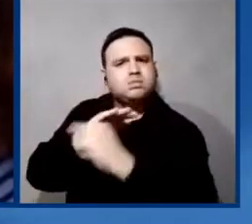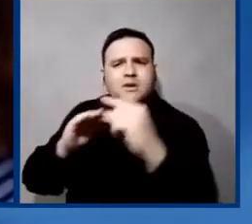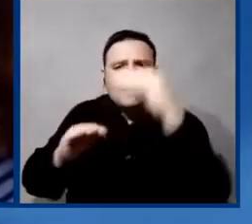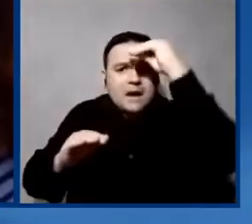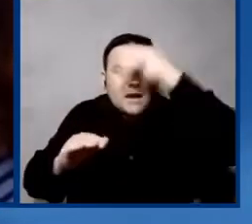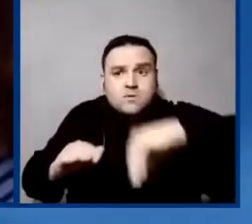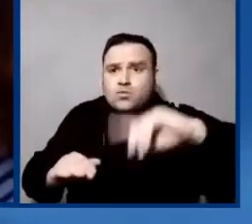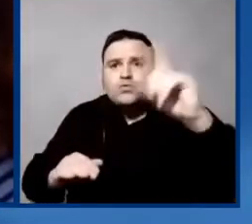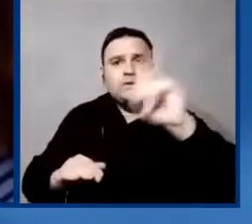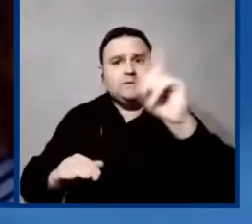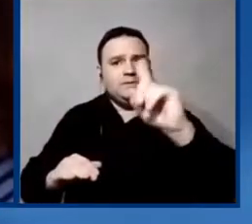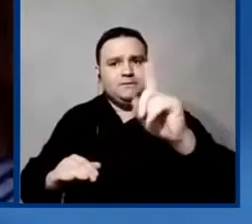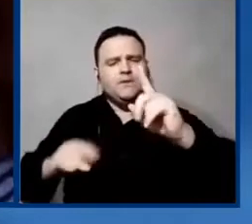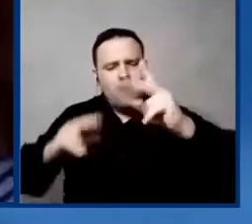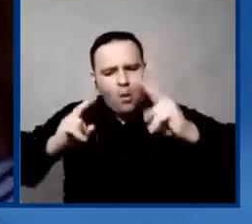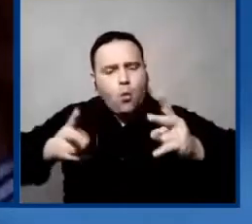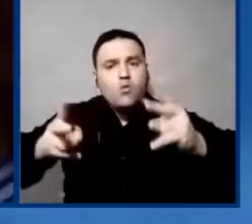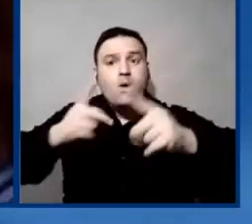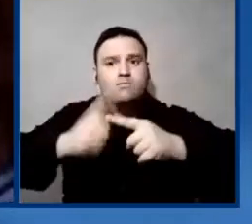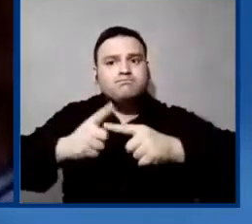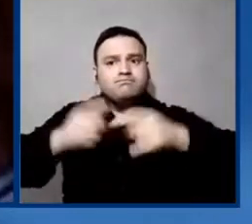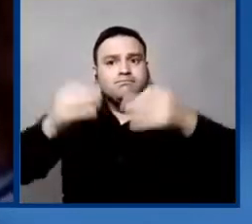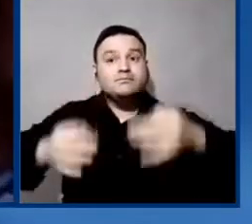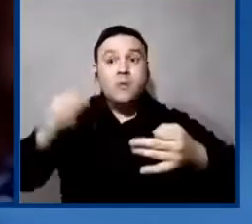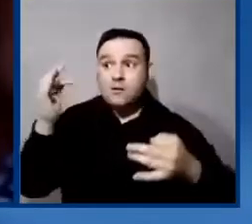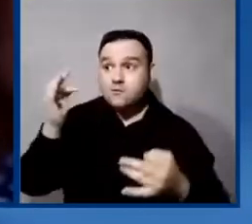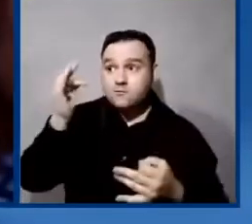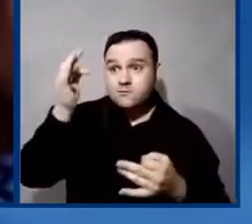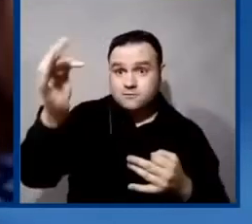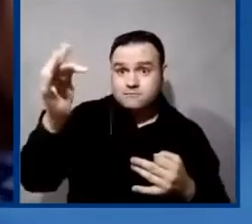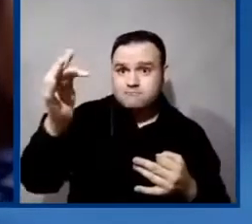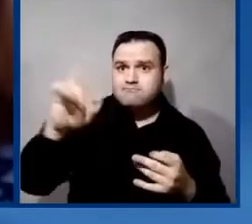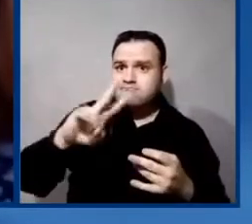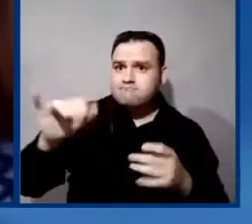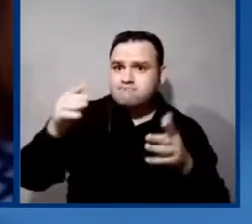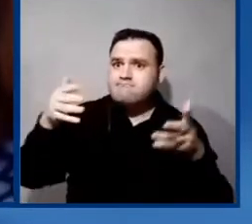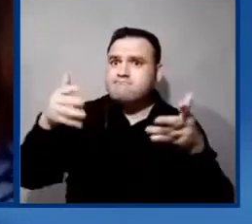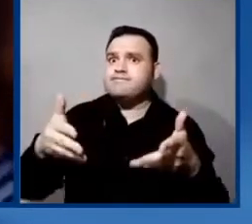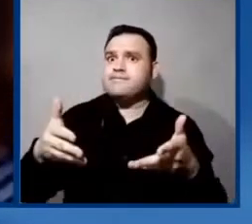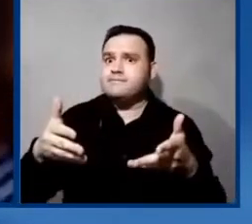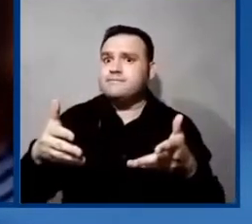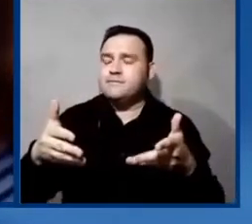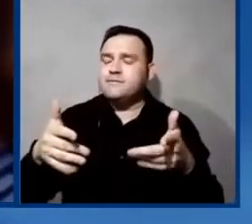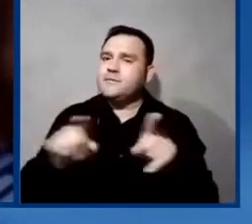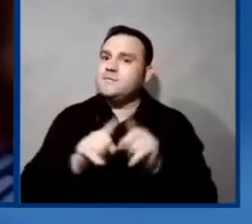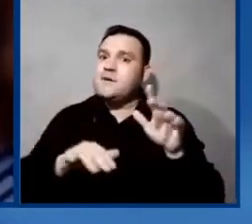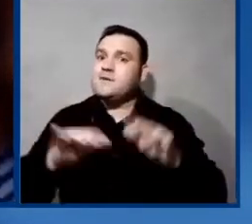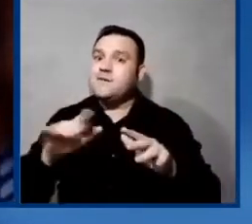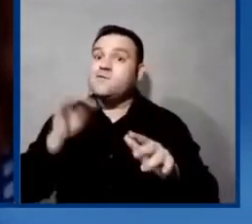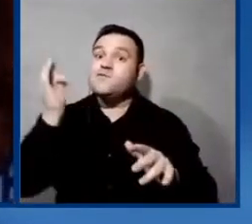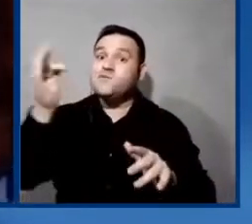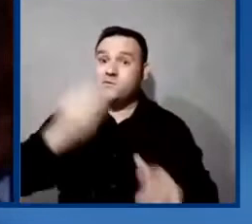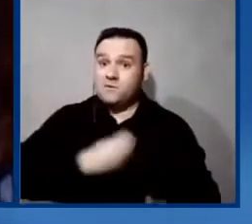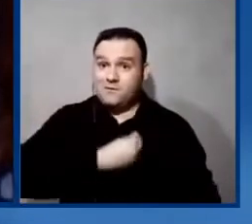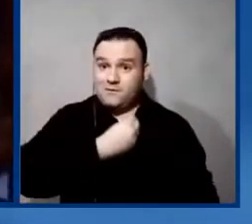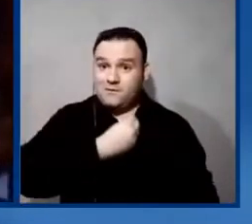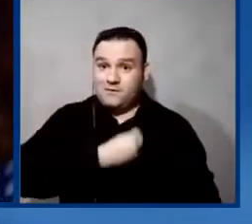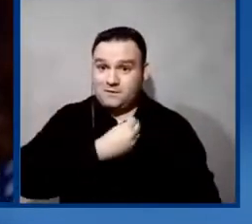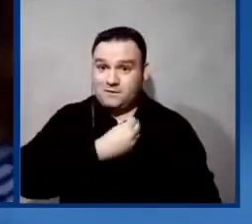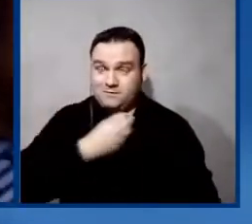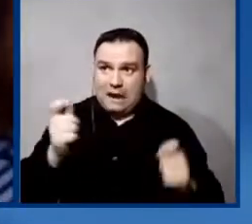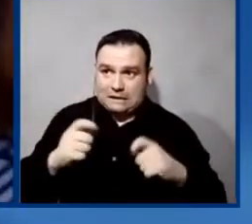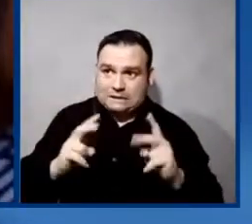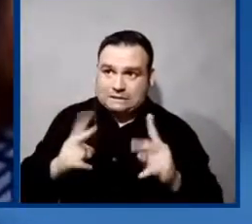no meio do caminho, porque uma coisa é certa, o futuro vai chegar do mesmo jeito. A probabilidade de estar vivo lá na frente é muito